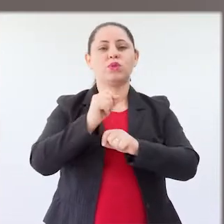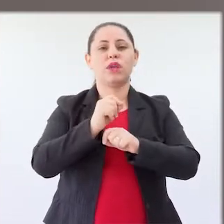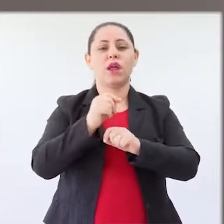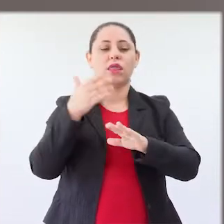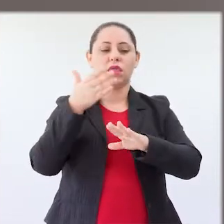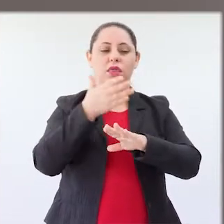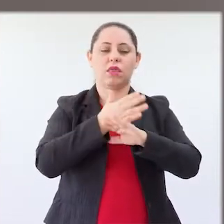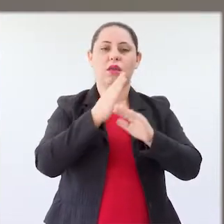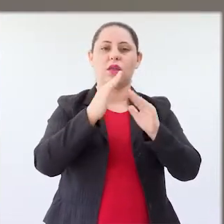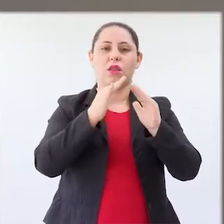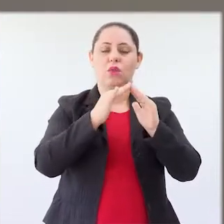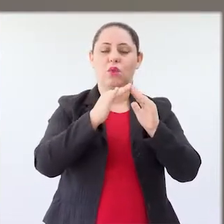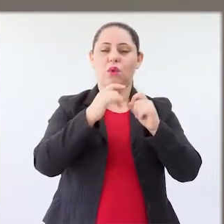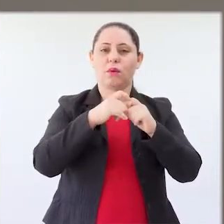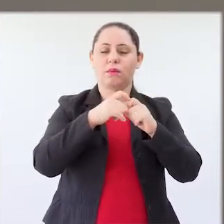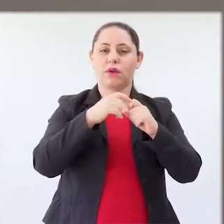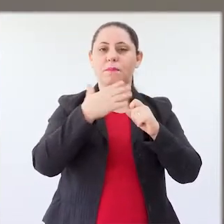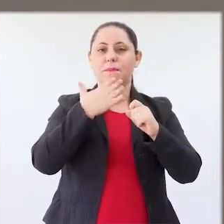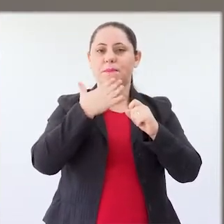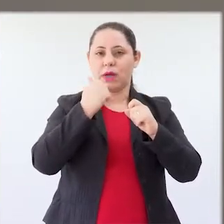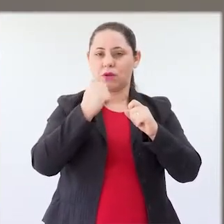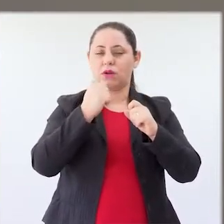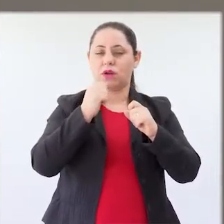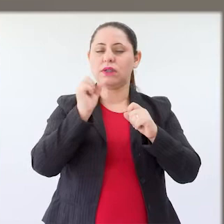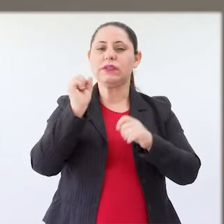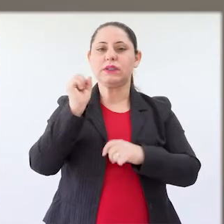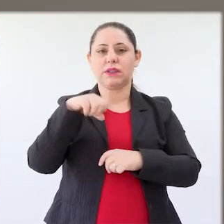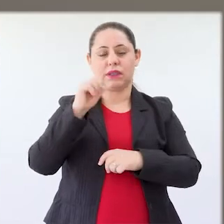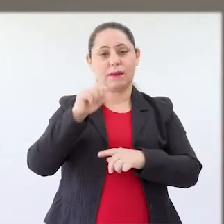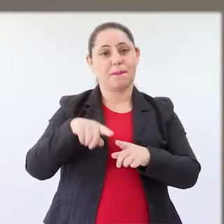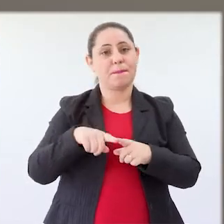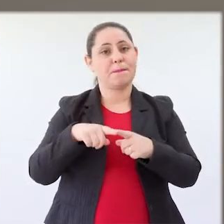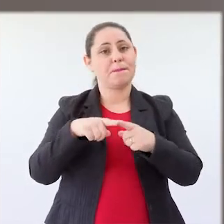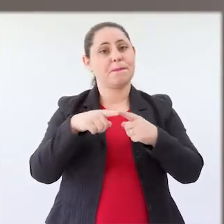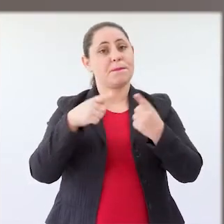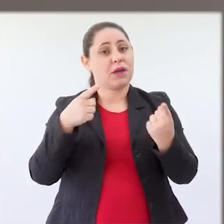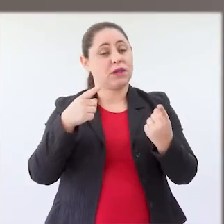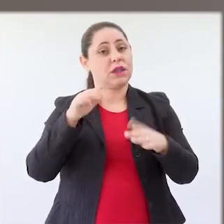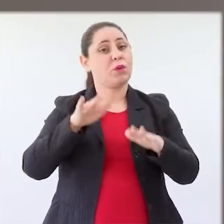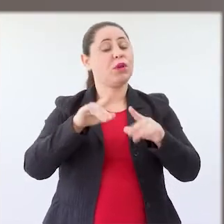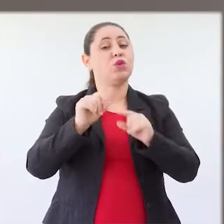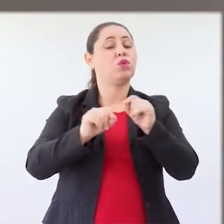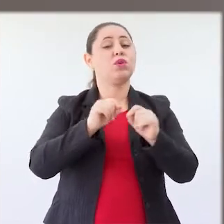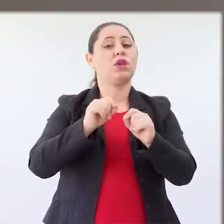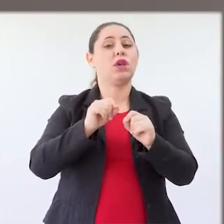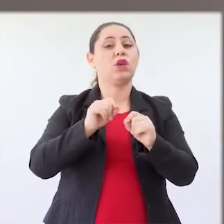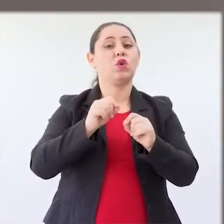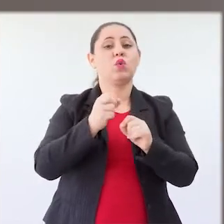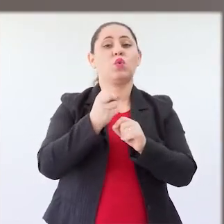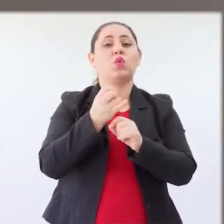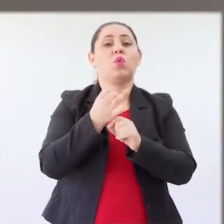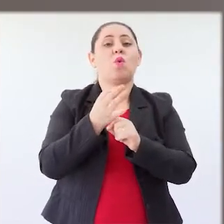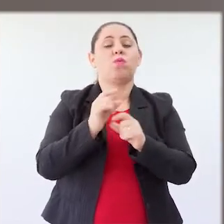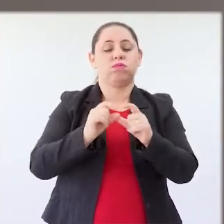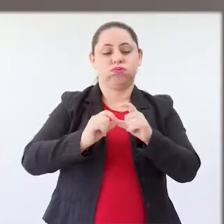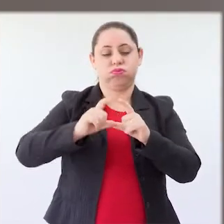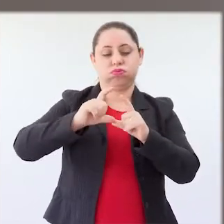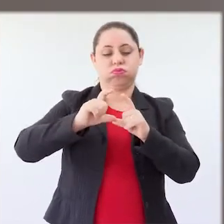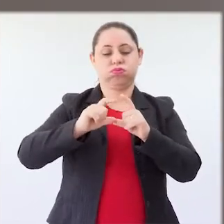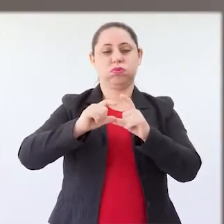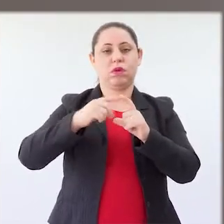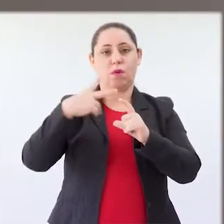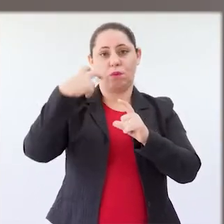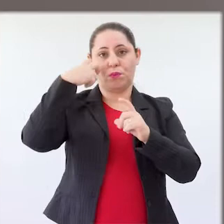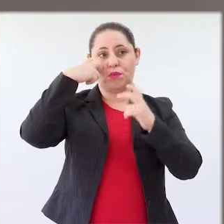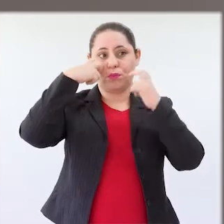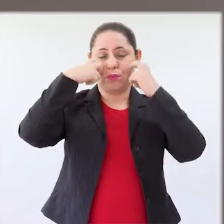lá no consultório. Vai ter uma melhora, depende da quantidade de produto que vai ser utilizado. Tudo isso